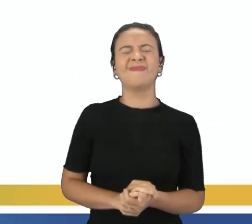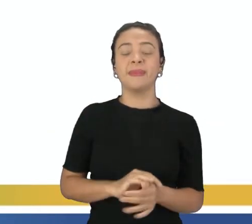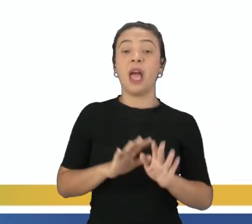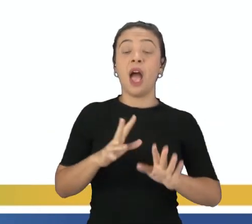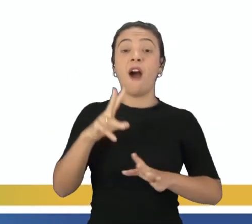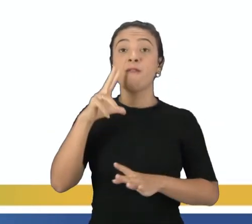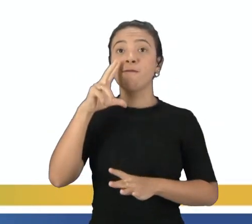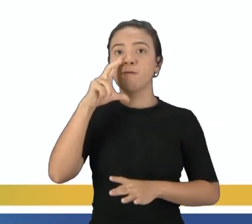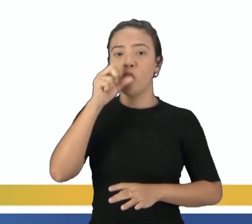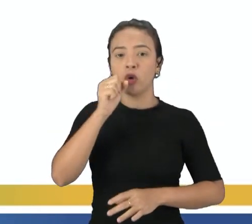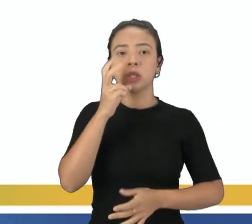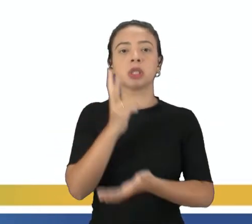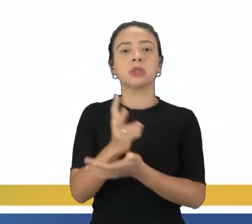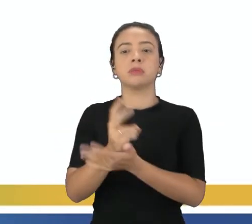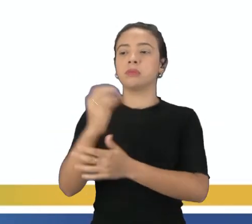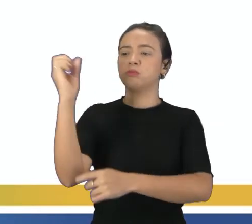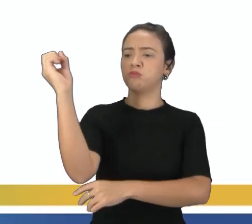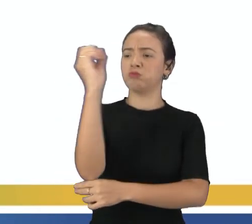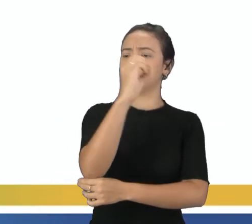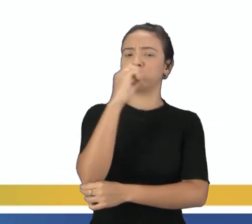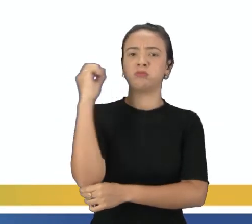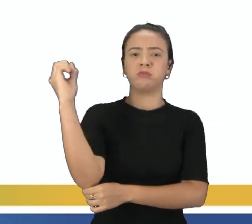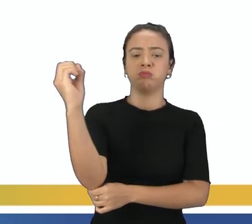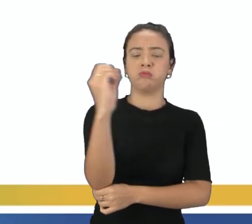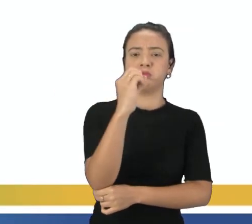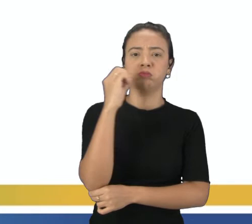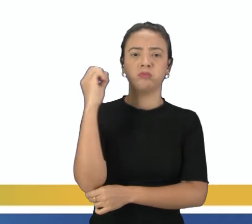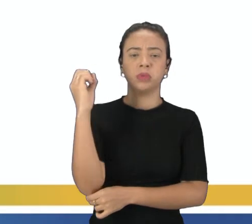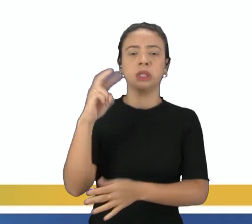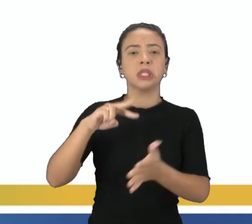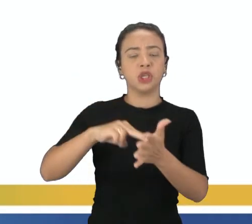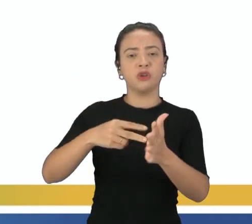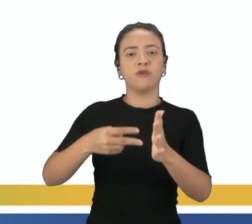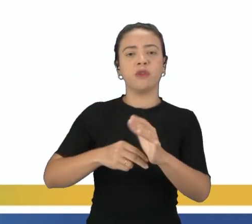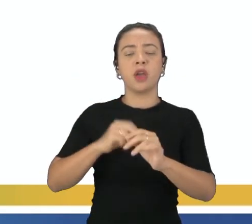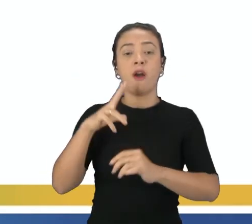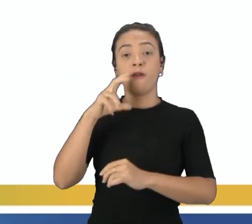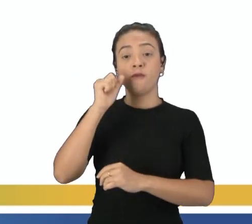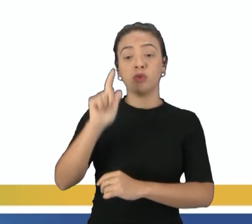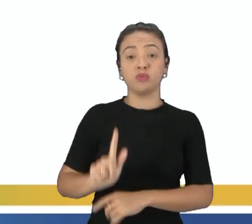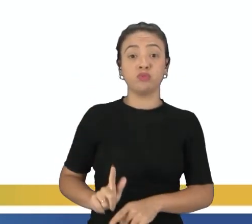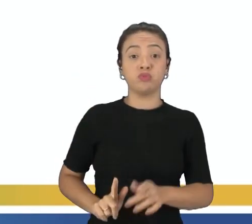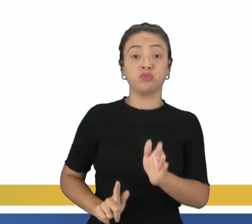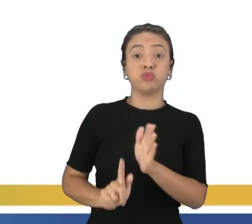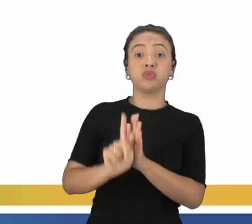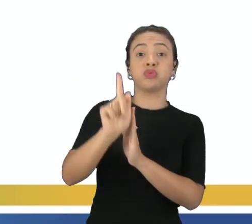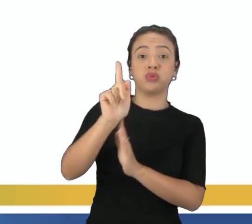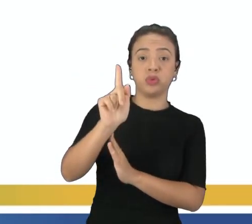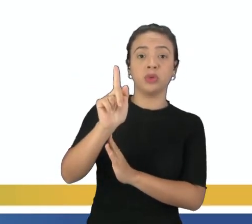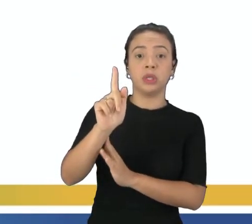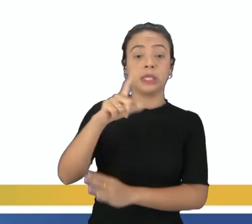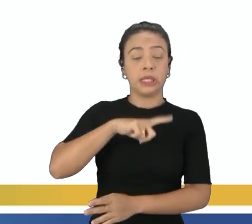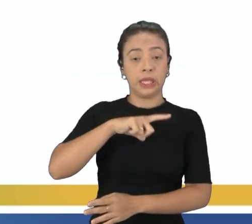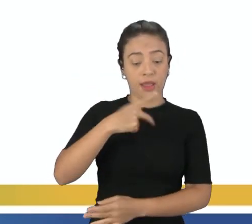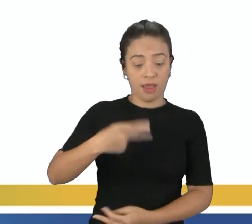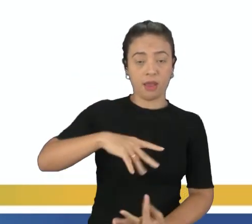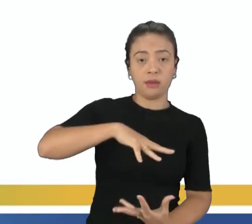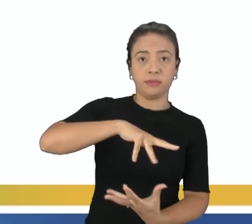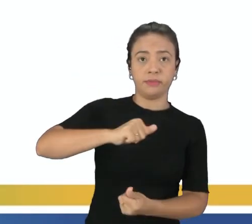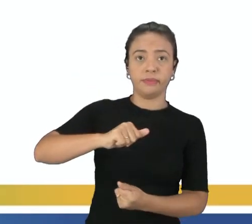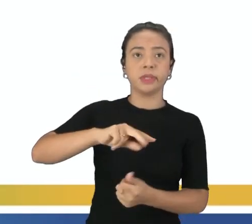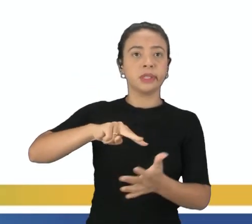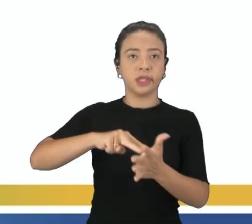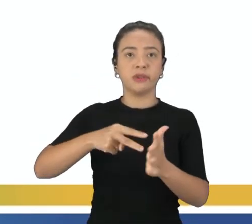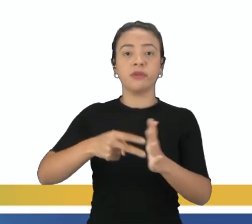mantém presos nessa trajetória é justamente a força gravitacional imposta pelo planeta Terra, fazendo o papel da